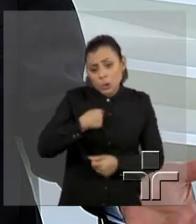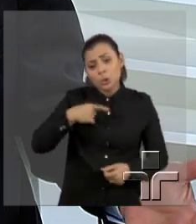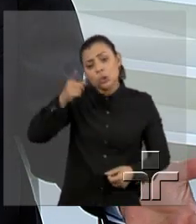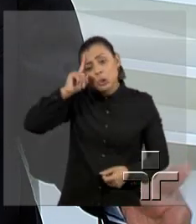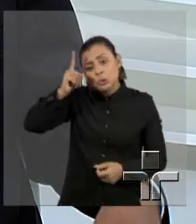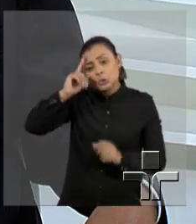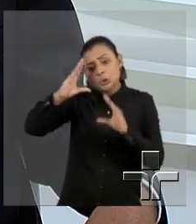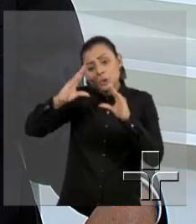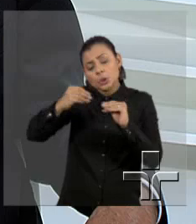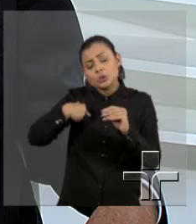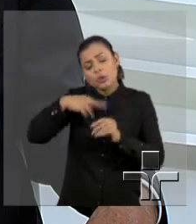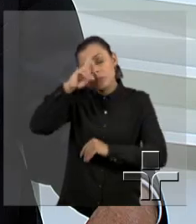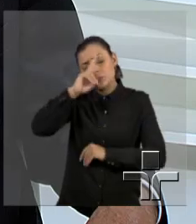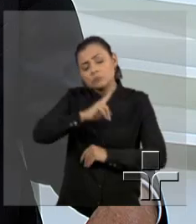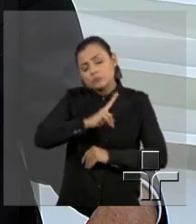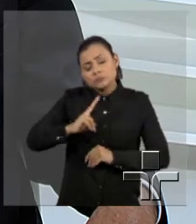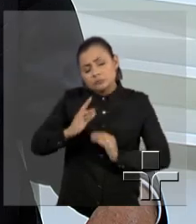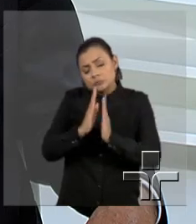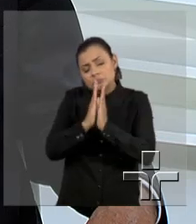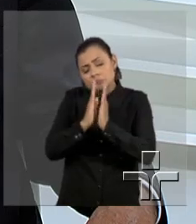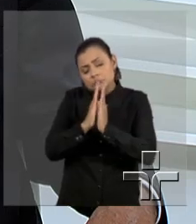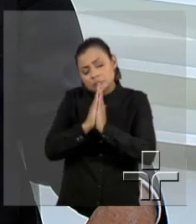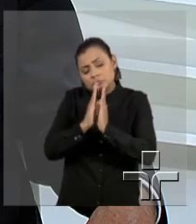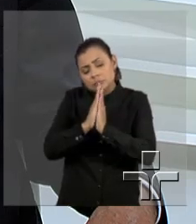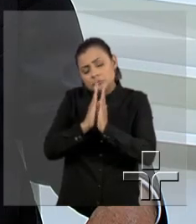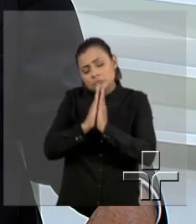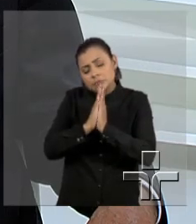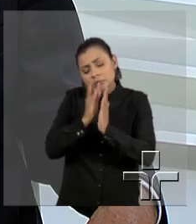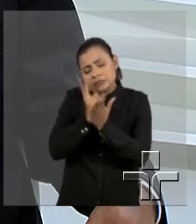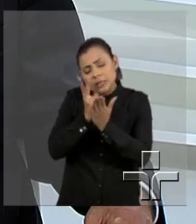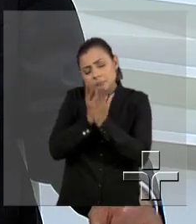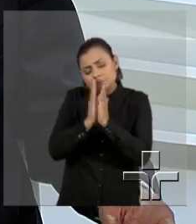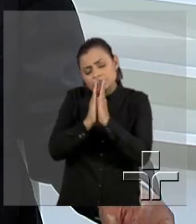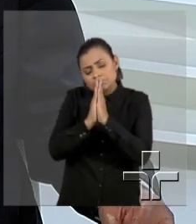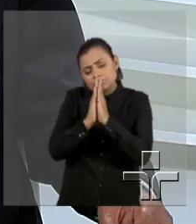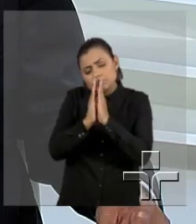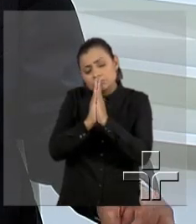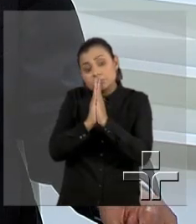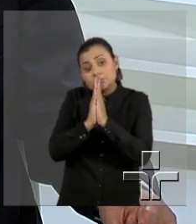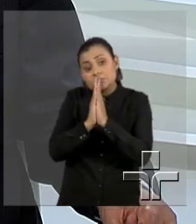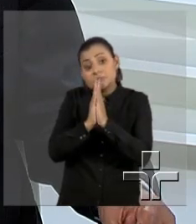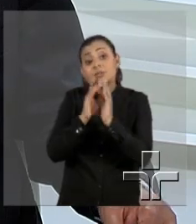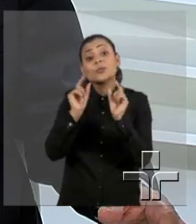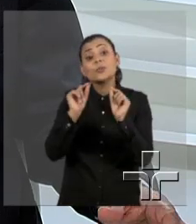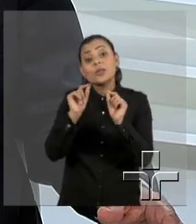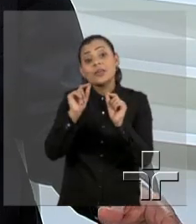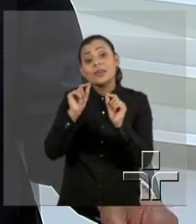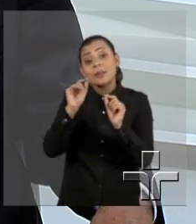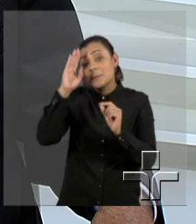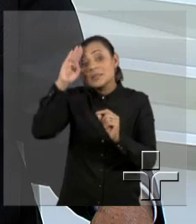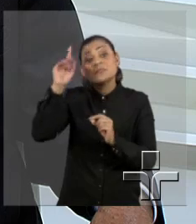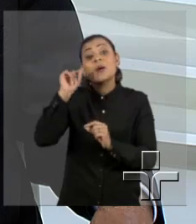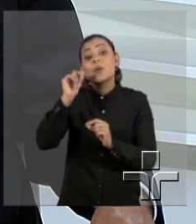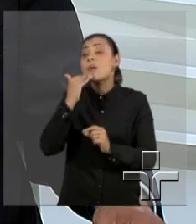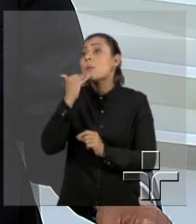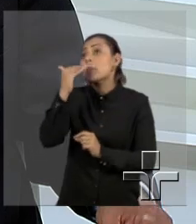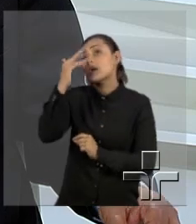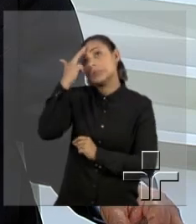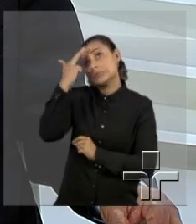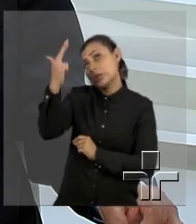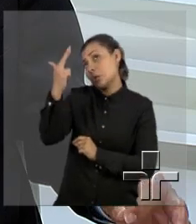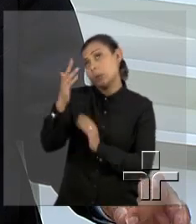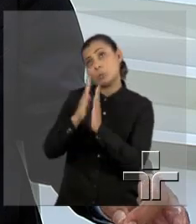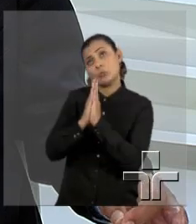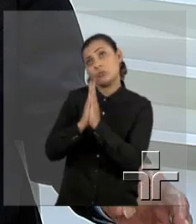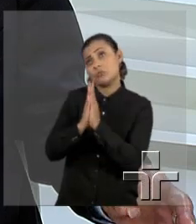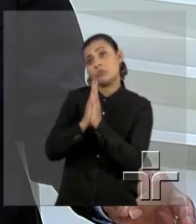nós, ministros do Supremo, e a minha reza tem um conteúdo uniforme, que é a seguinte: Senhor, não nos deixeis